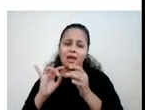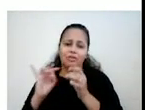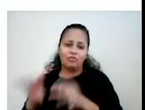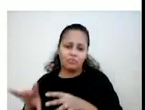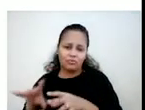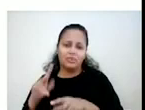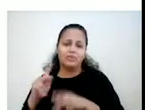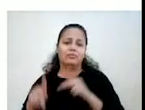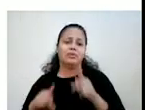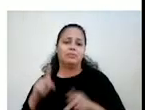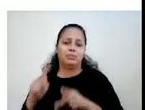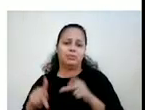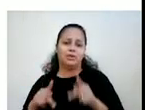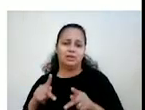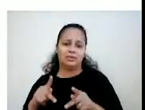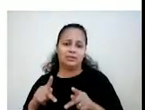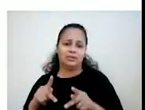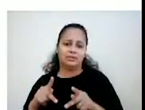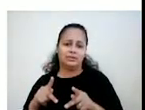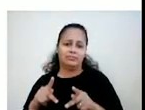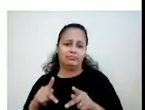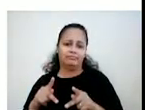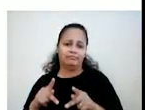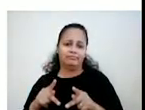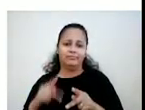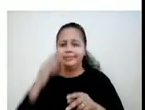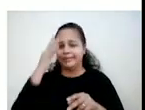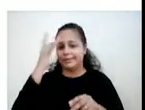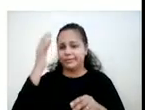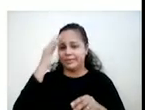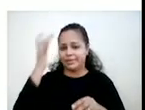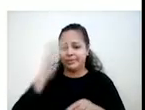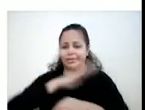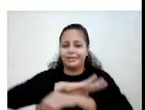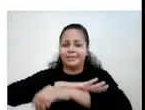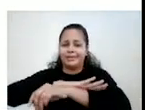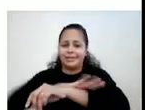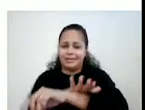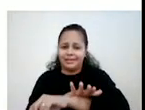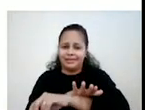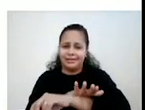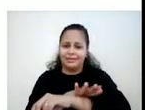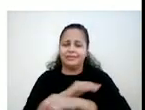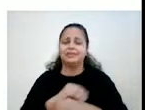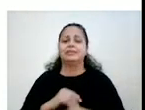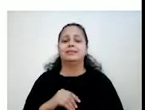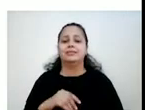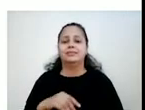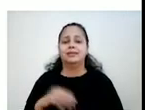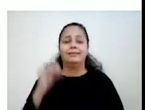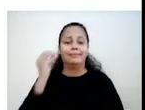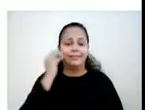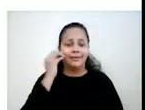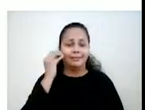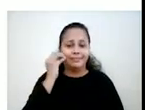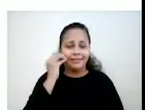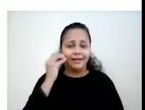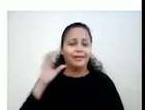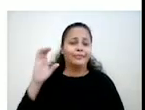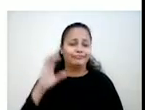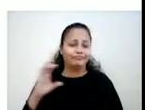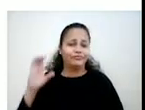dessa população, né, que são as teorias racistas. Então, eles tentaram, a partir da